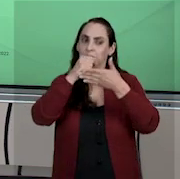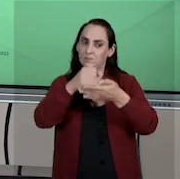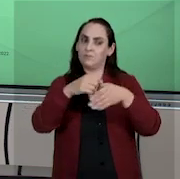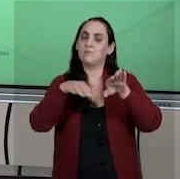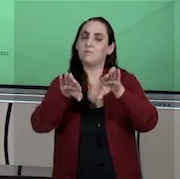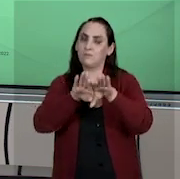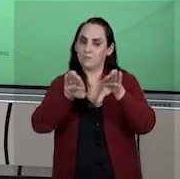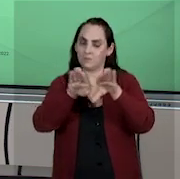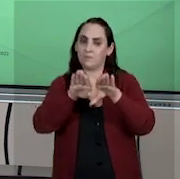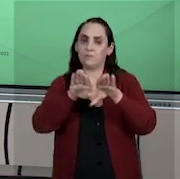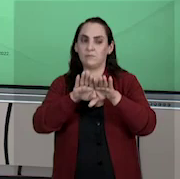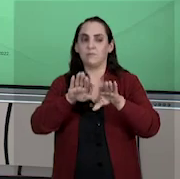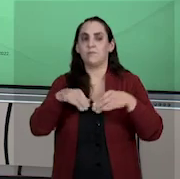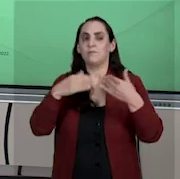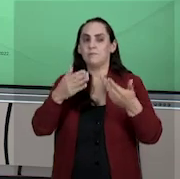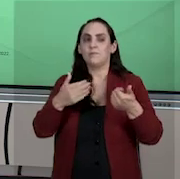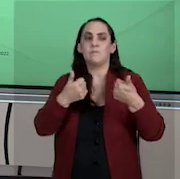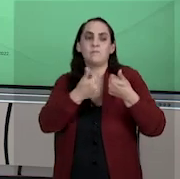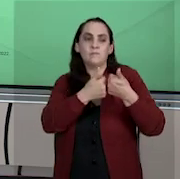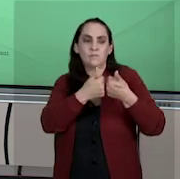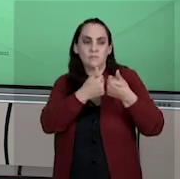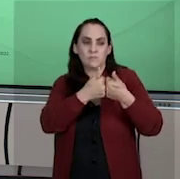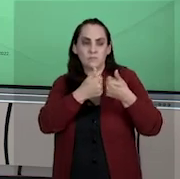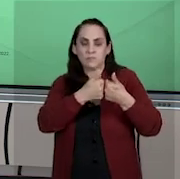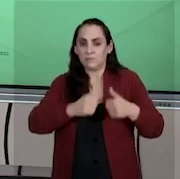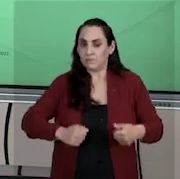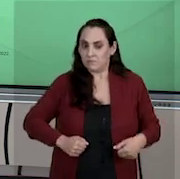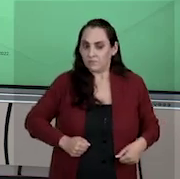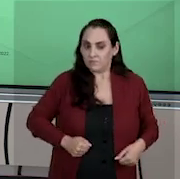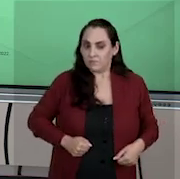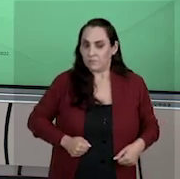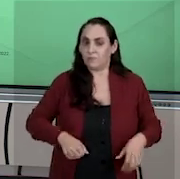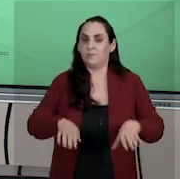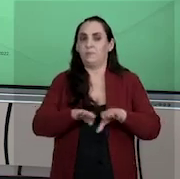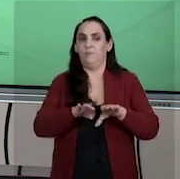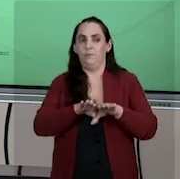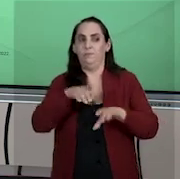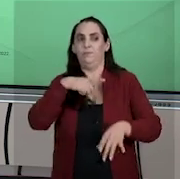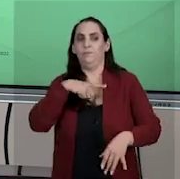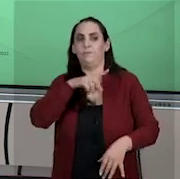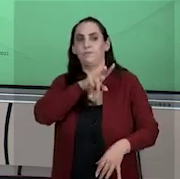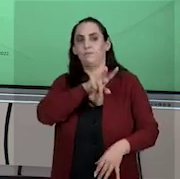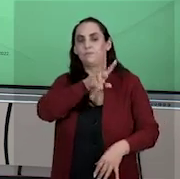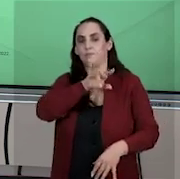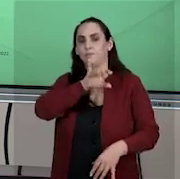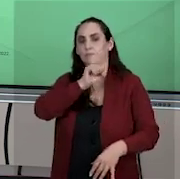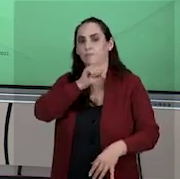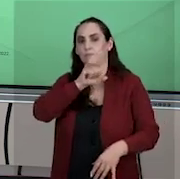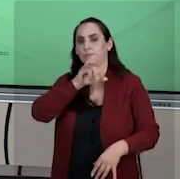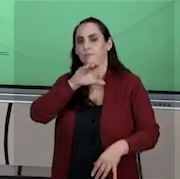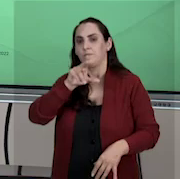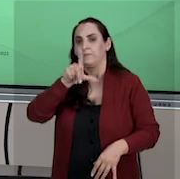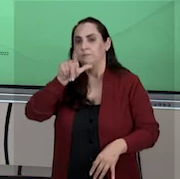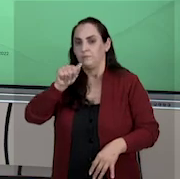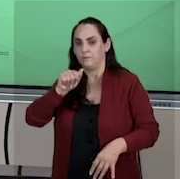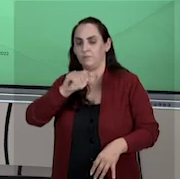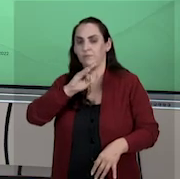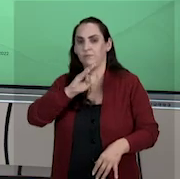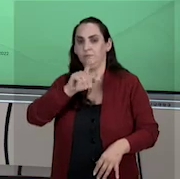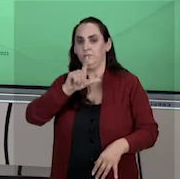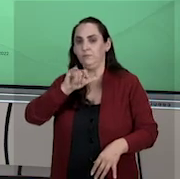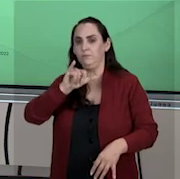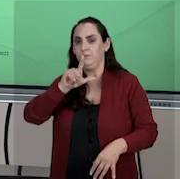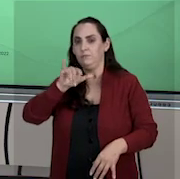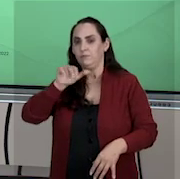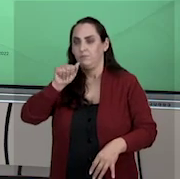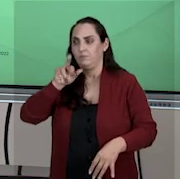aqui bem próxima do fígado. Essa vesícula biliar, às vezes ela empedra, né? Forma-se umas